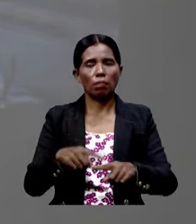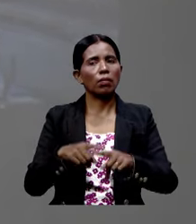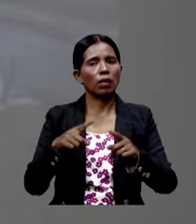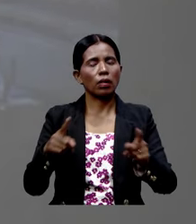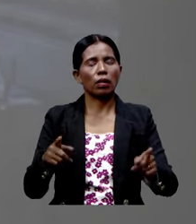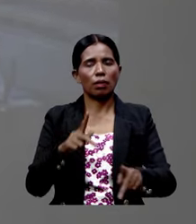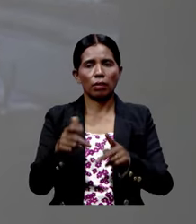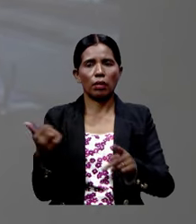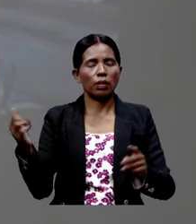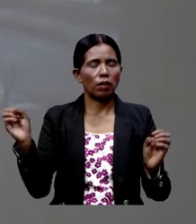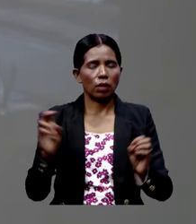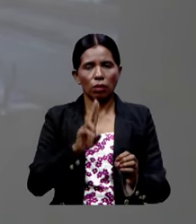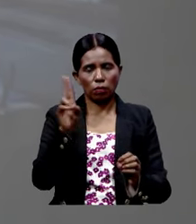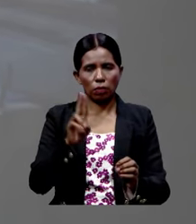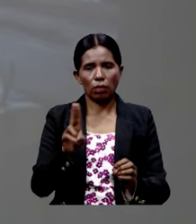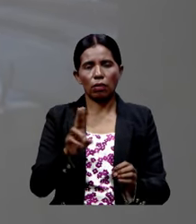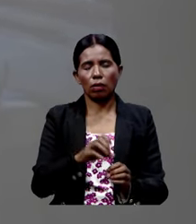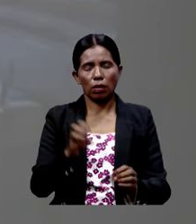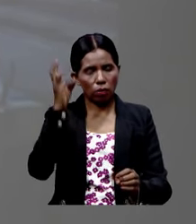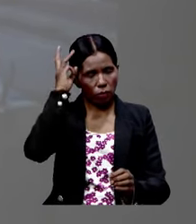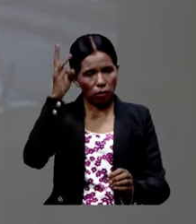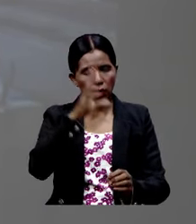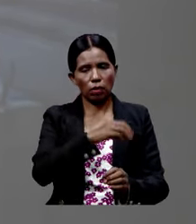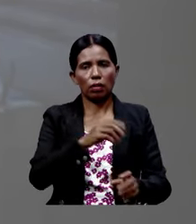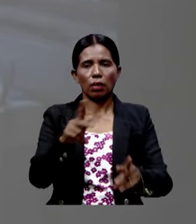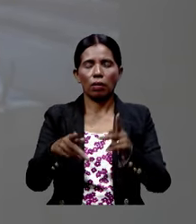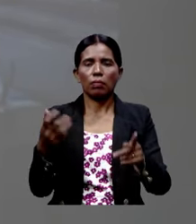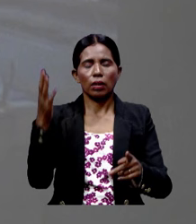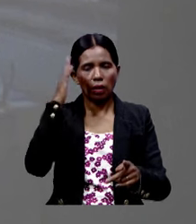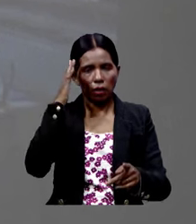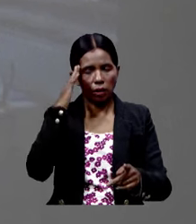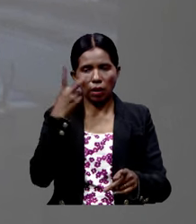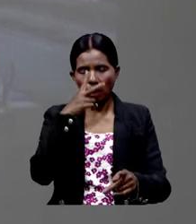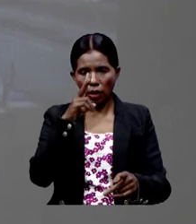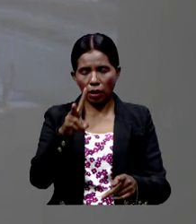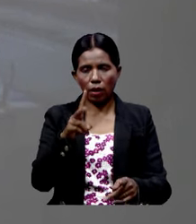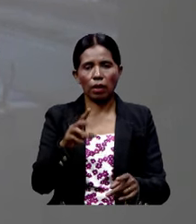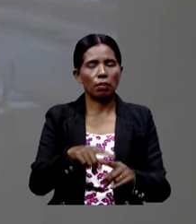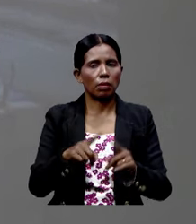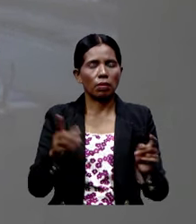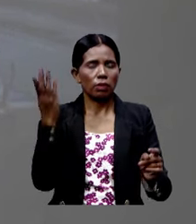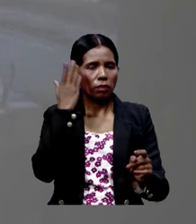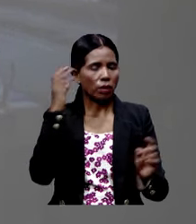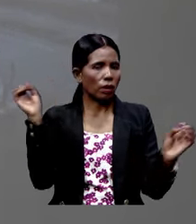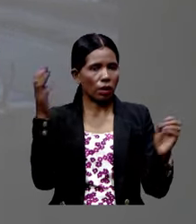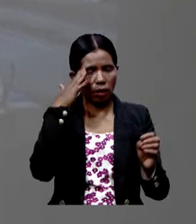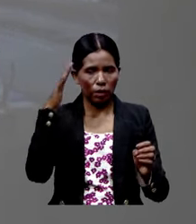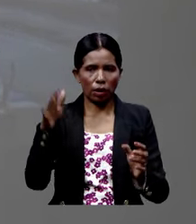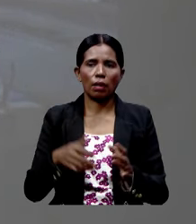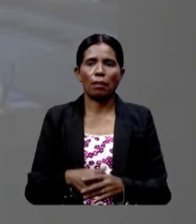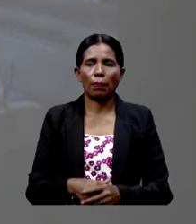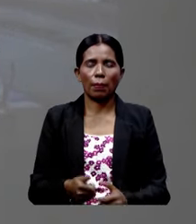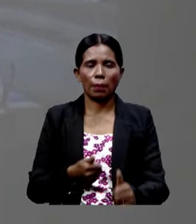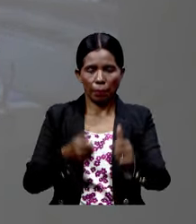tripulante Sira la preocupa no pessoal aportil Sira mos hatene no hare hela ma be finji la hatene batida.